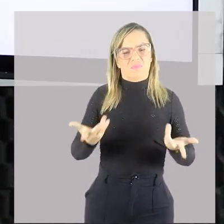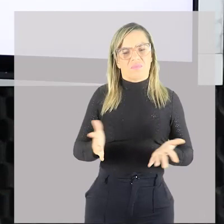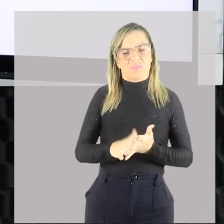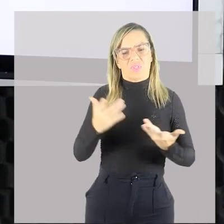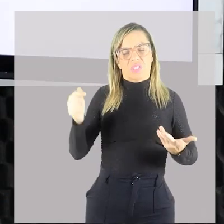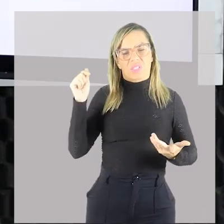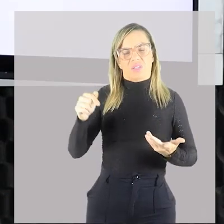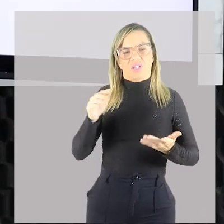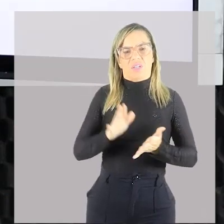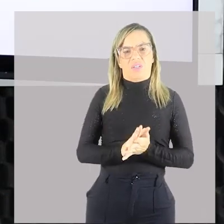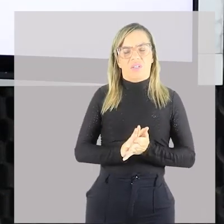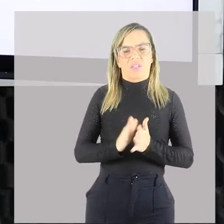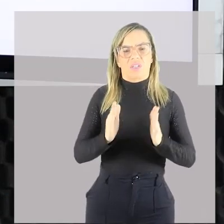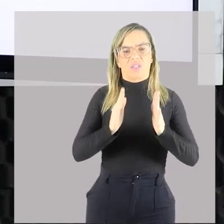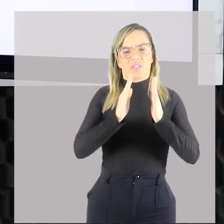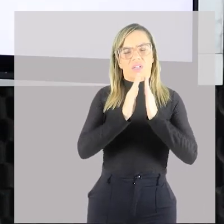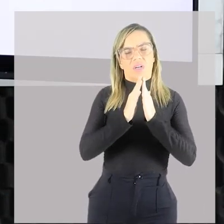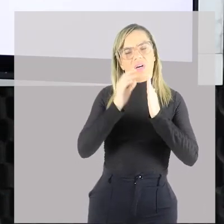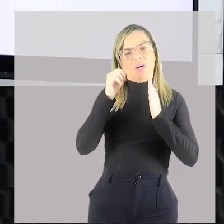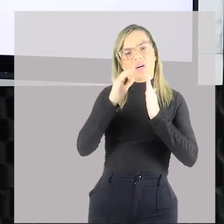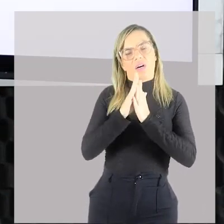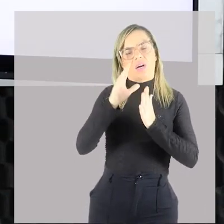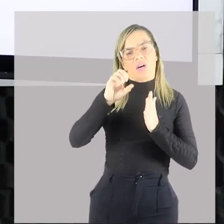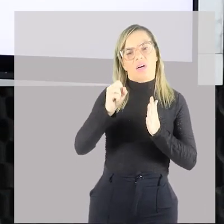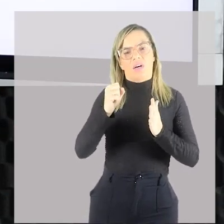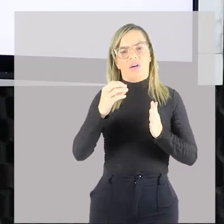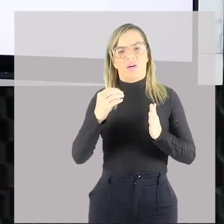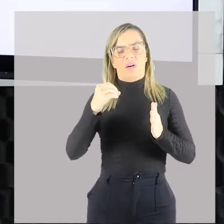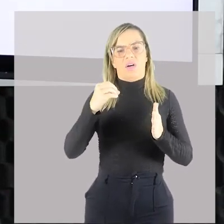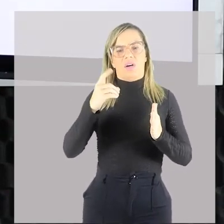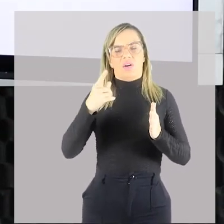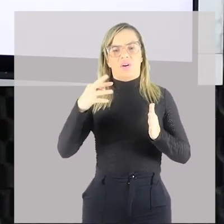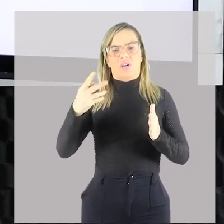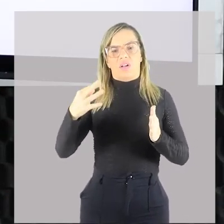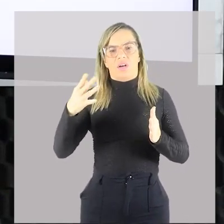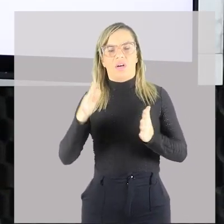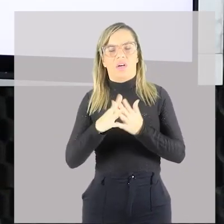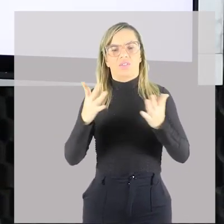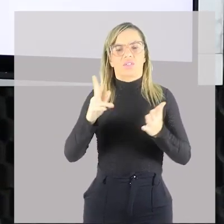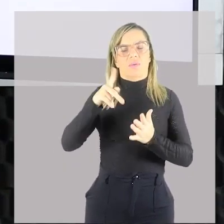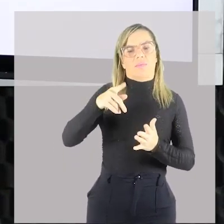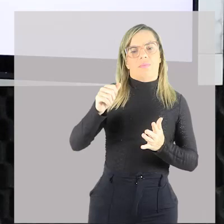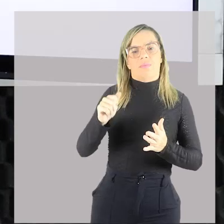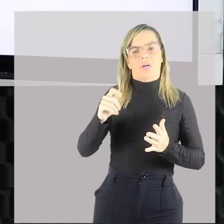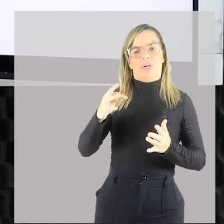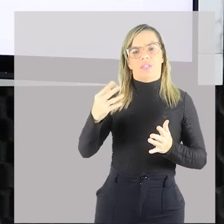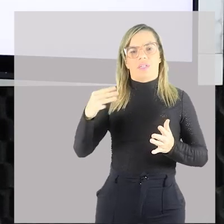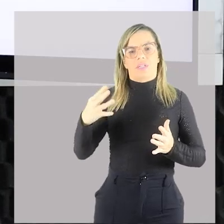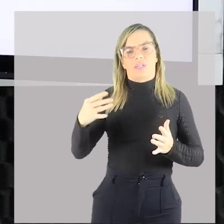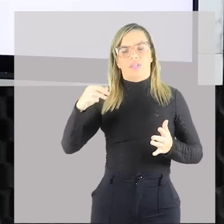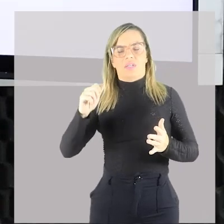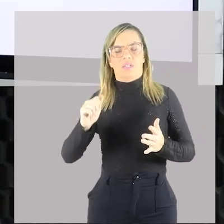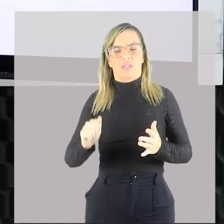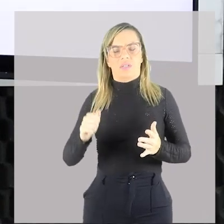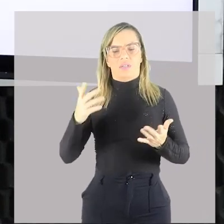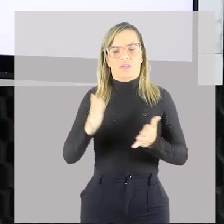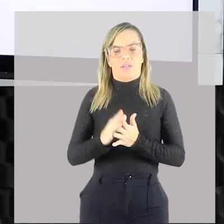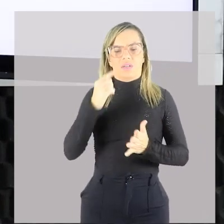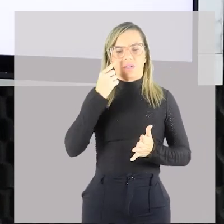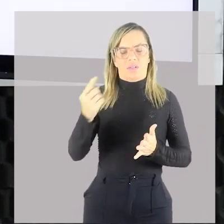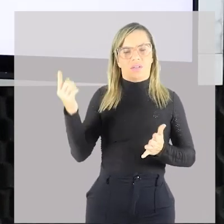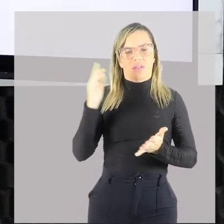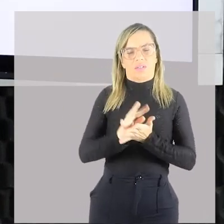principalmente dentro da escolástica, tá? Dentro da patrística, mas mais precisamente dentro da escolástica, de